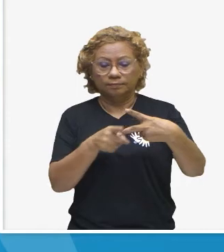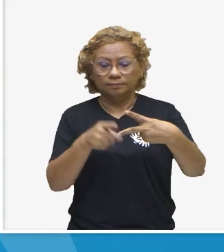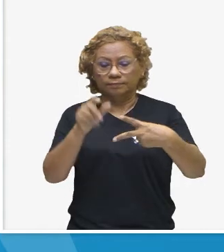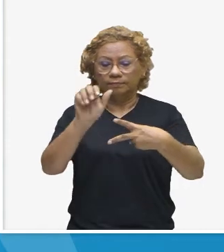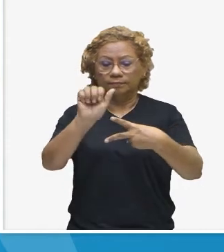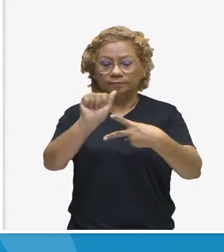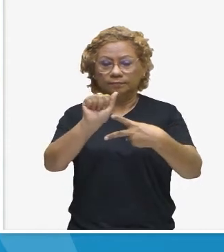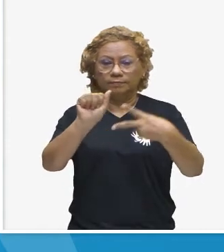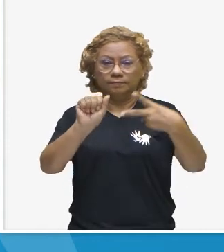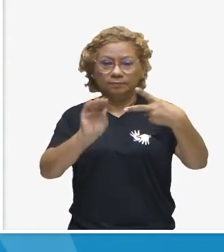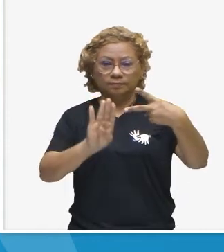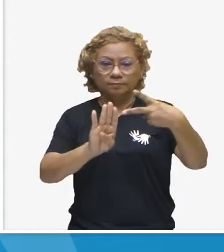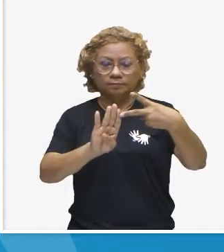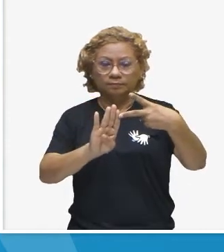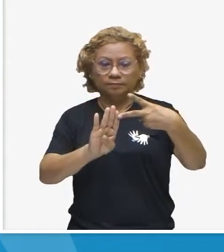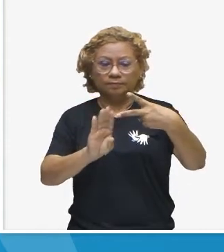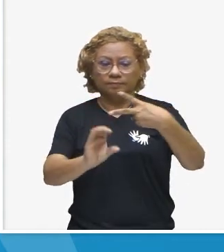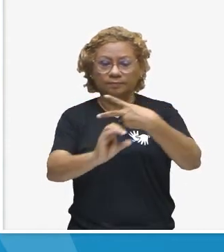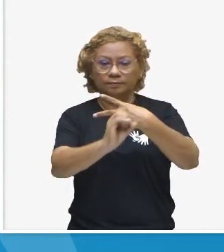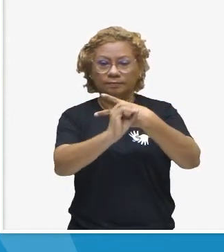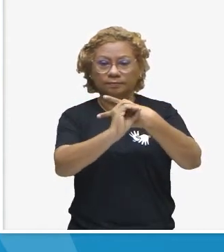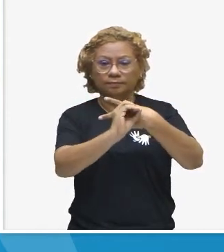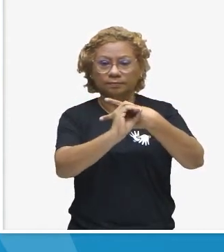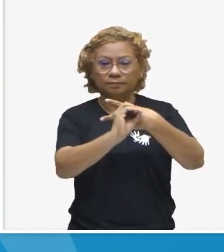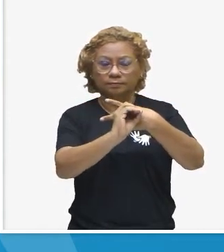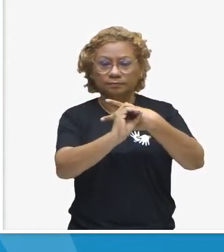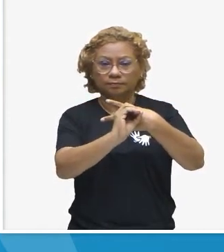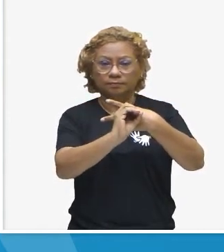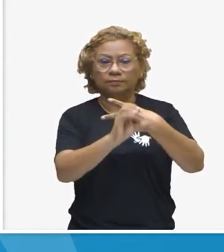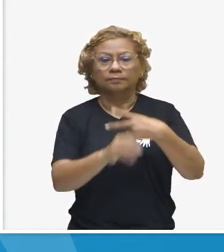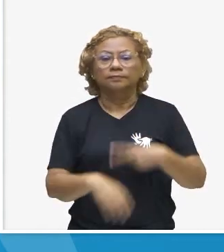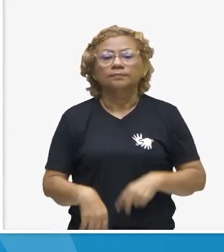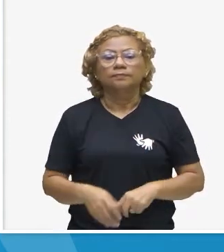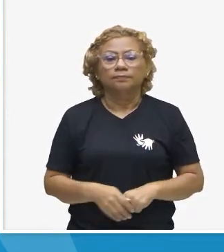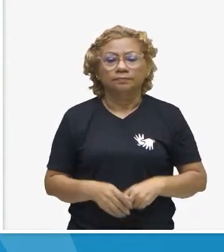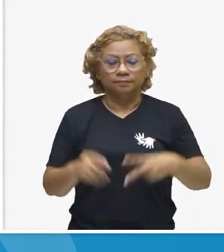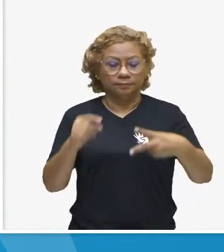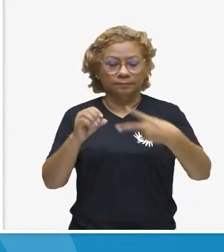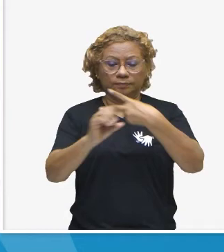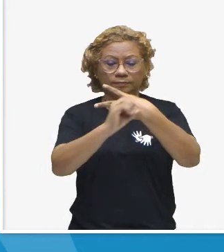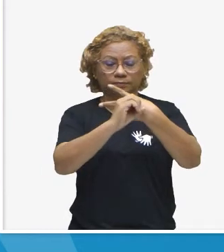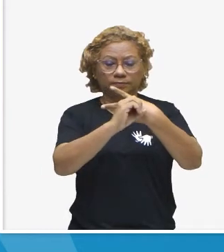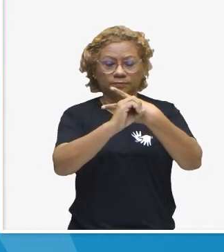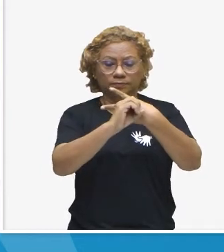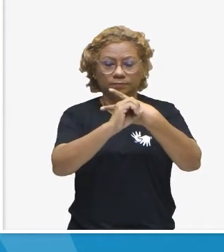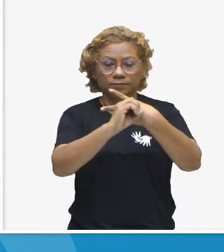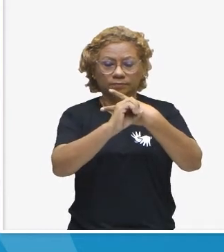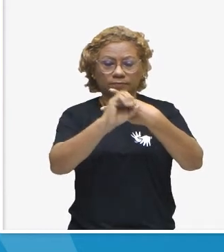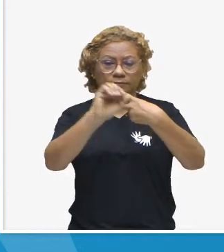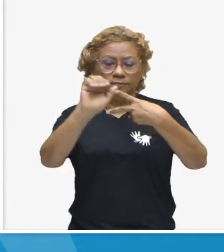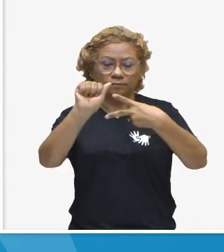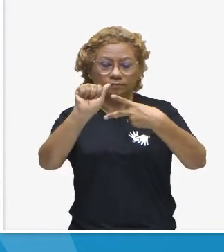Então você tem aqui OA e OB,